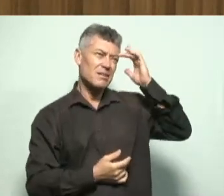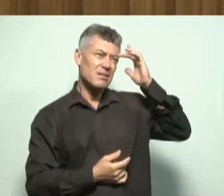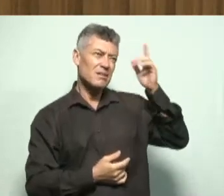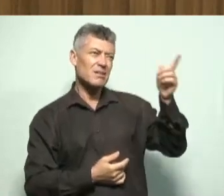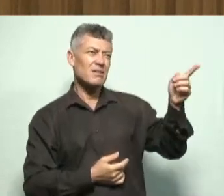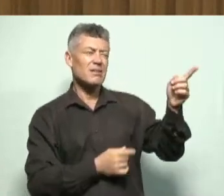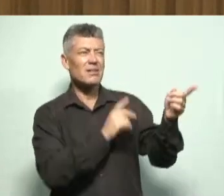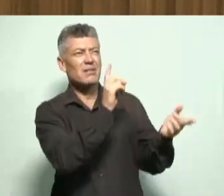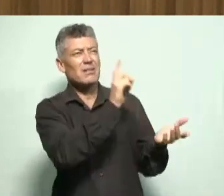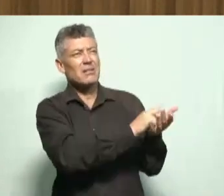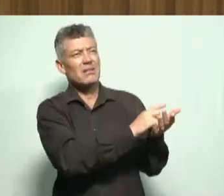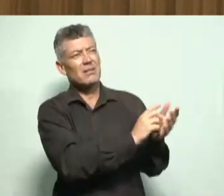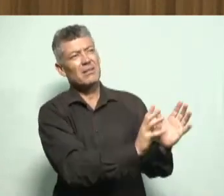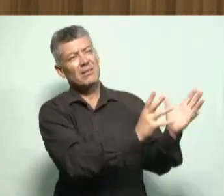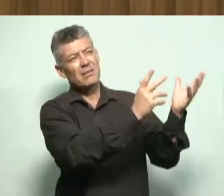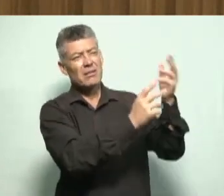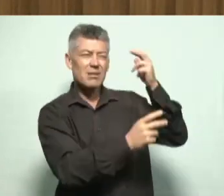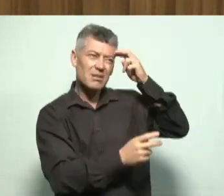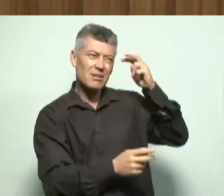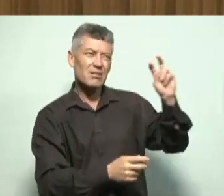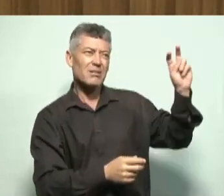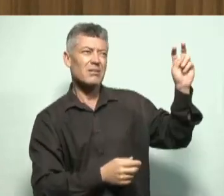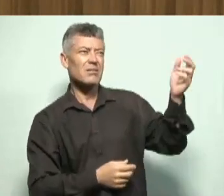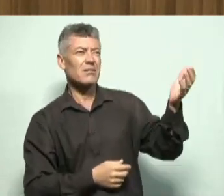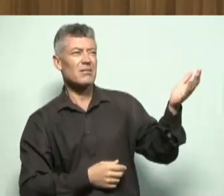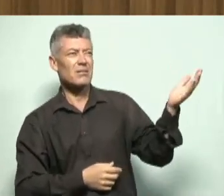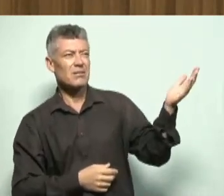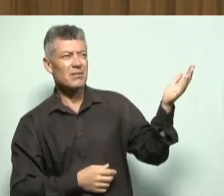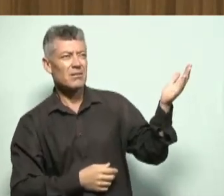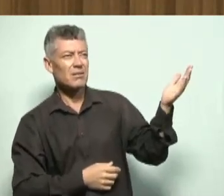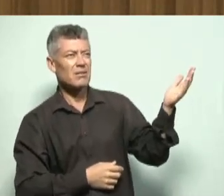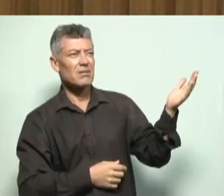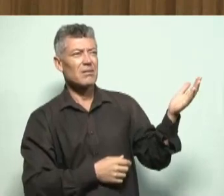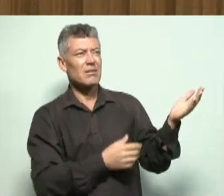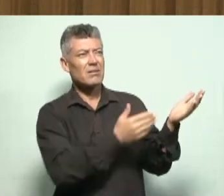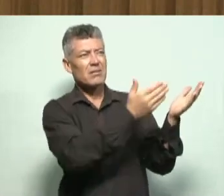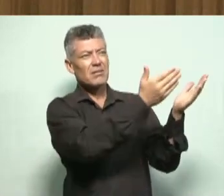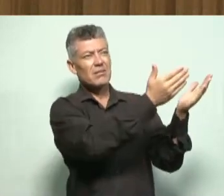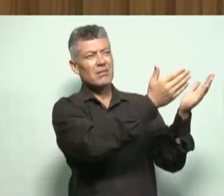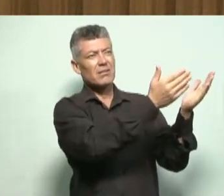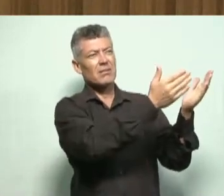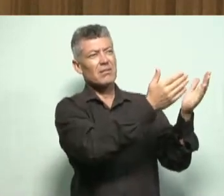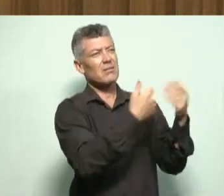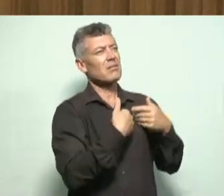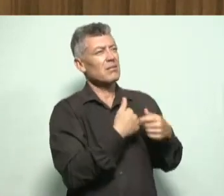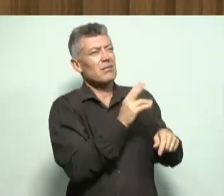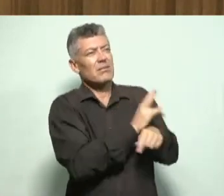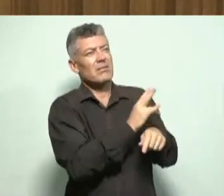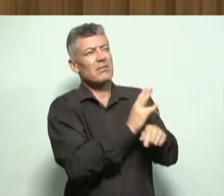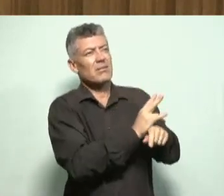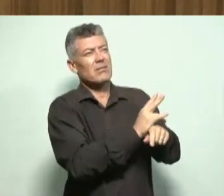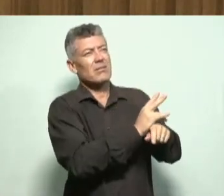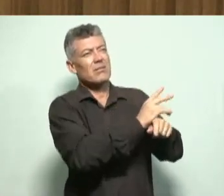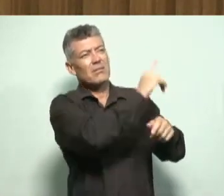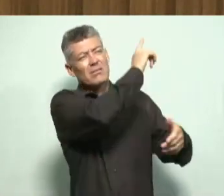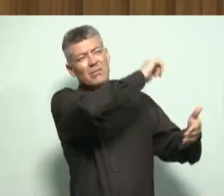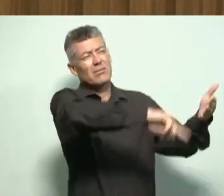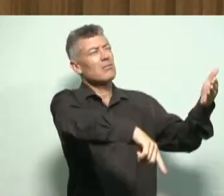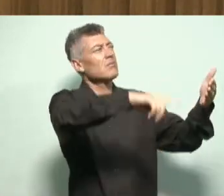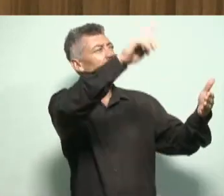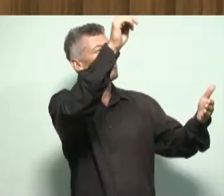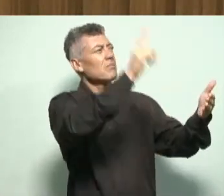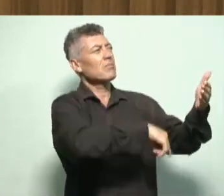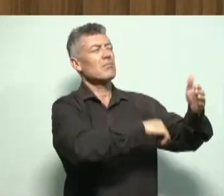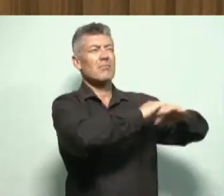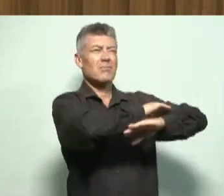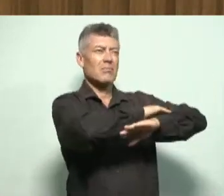fosse realmente um show cultural. Aquele show vai contra tudo que eu defendo. Aquele show